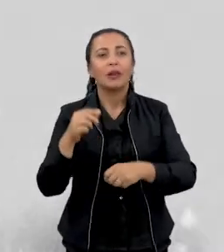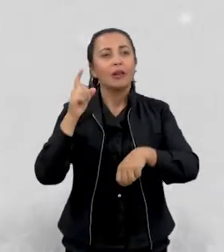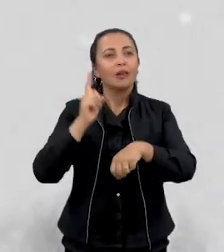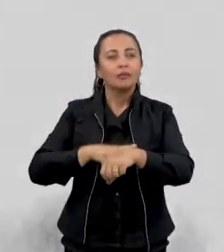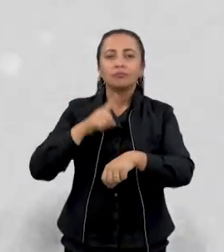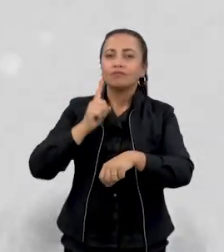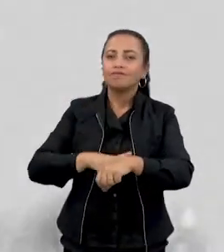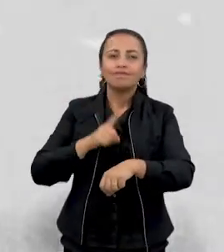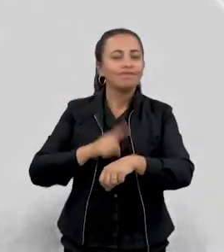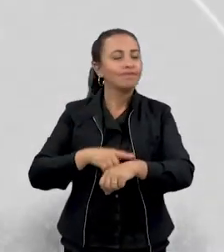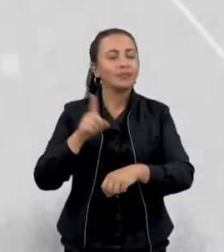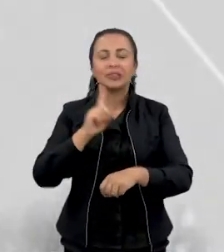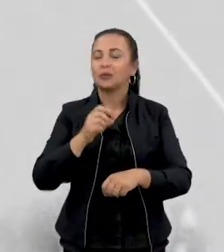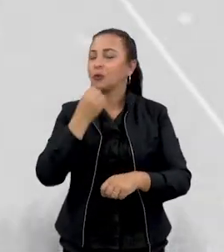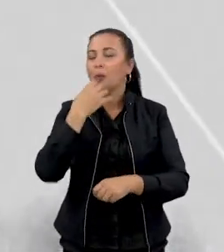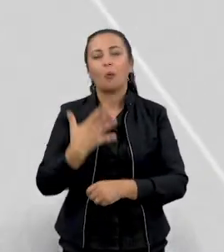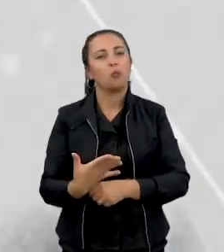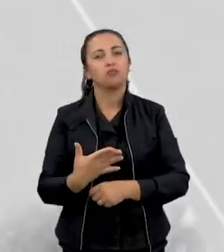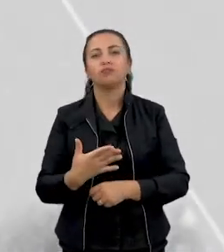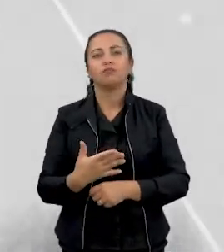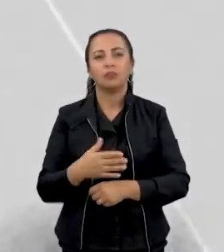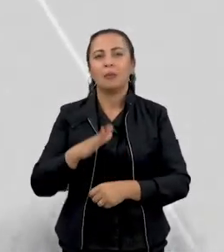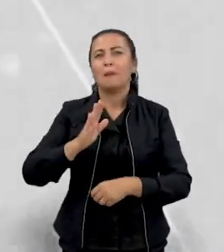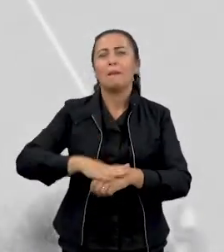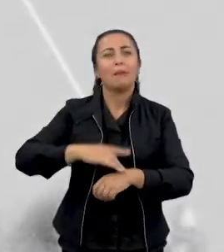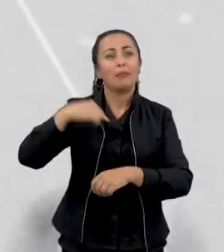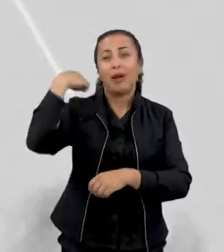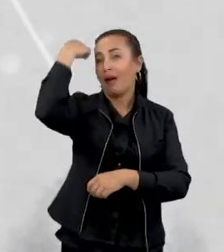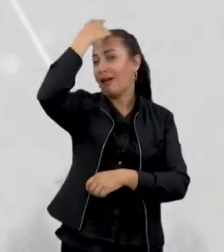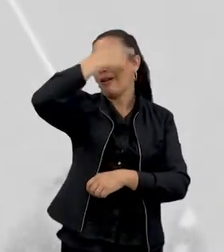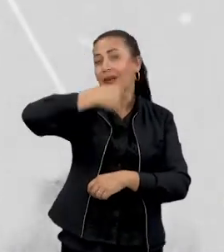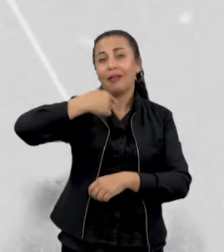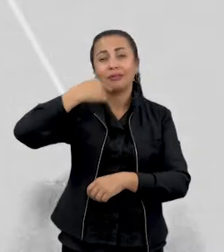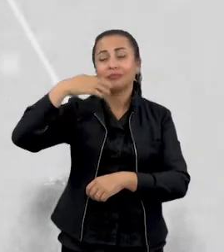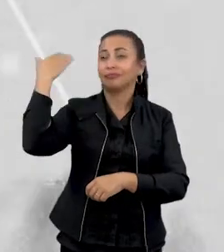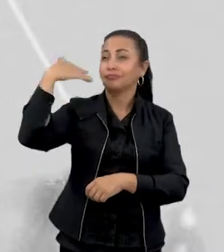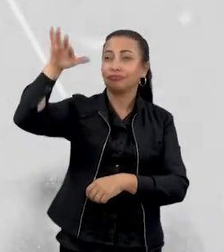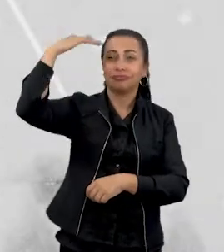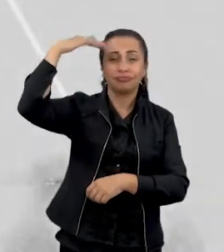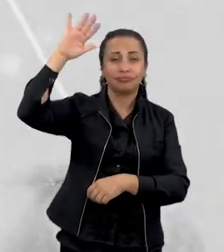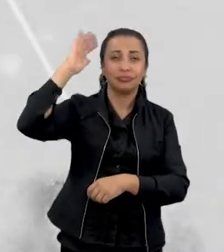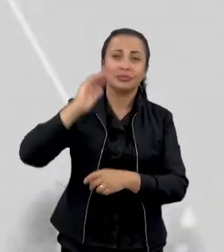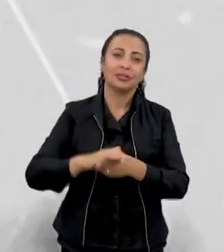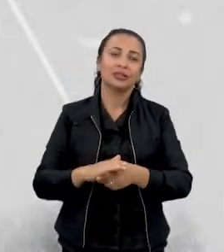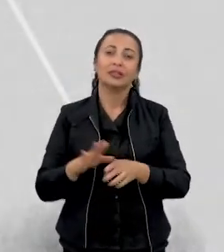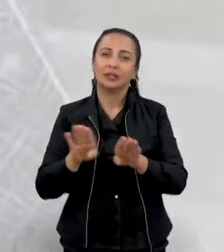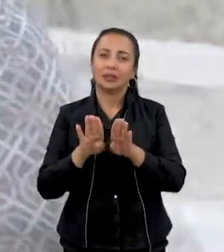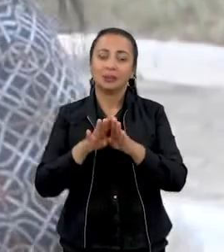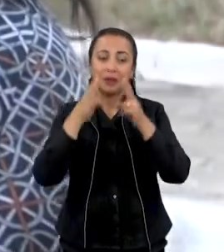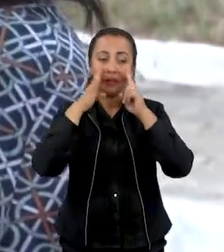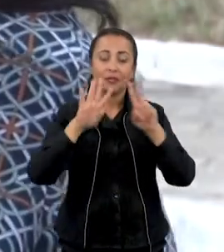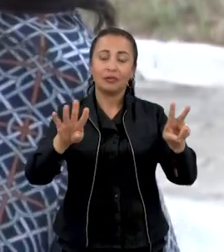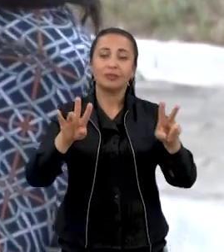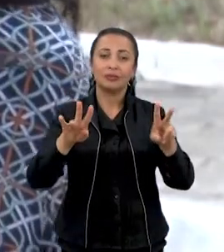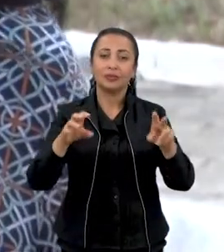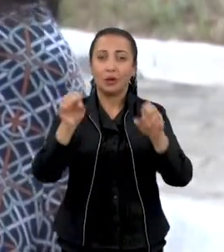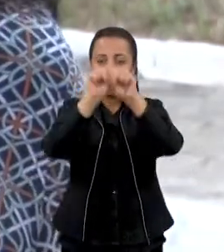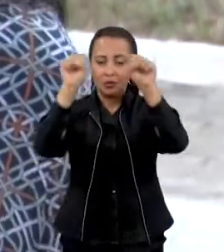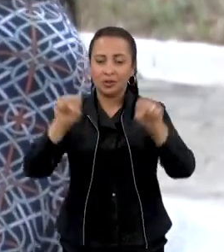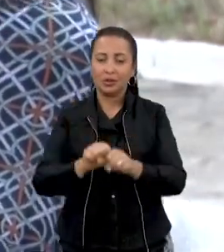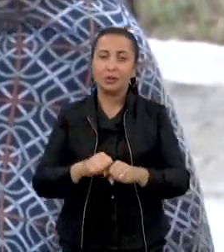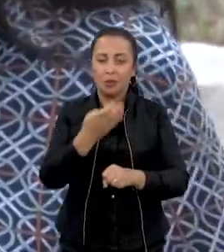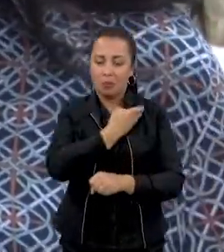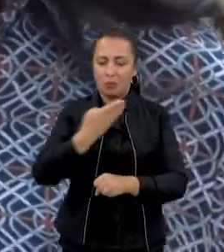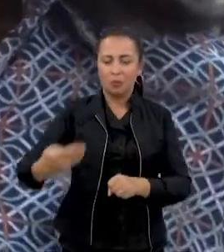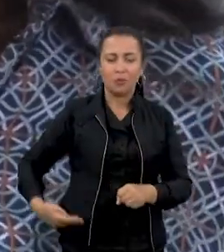que o tempo não foi desejável. Ele foi mais de 1 hora esperando para ser atendido. Isso também vista que o sistema público,